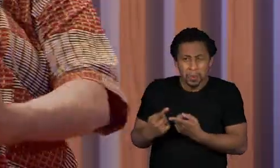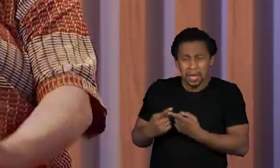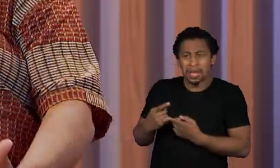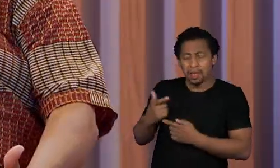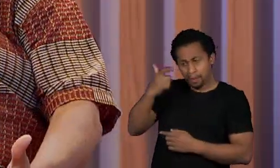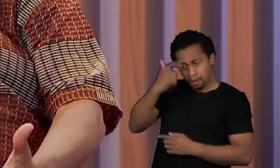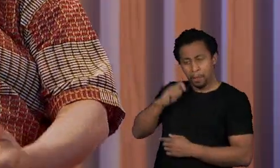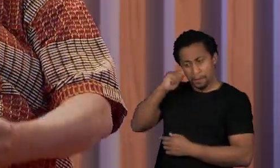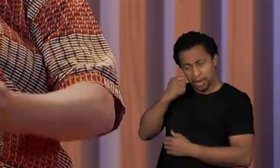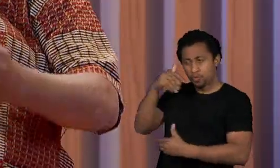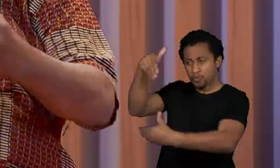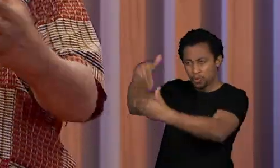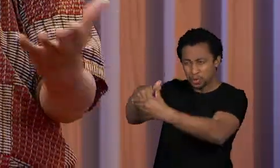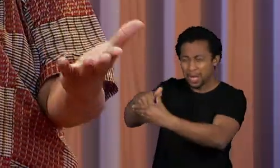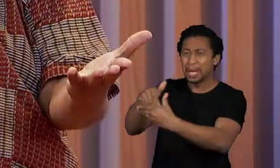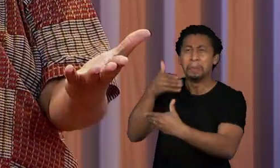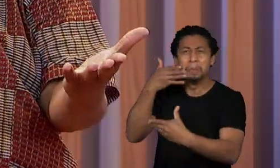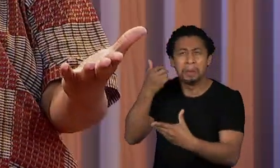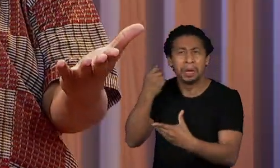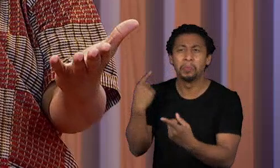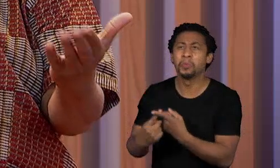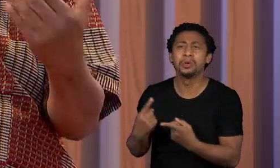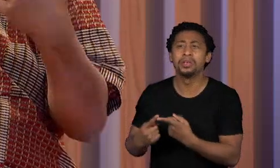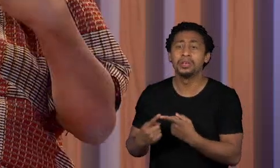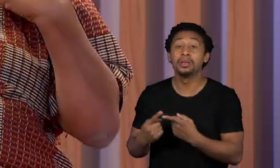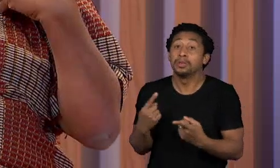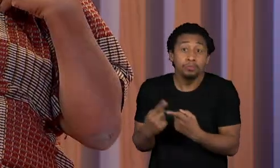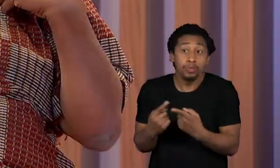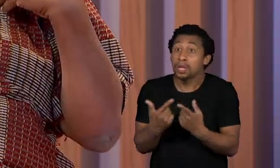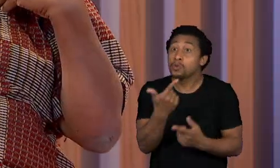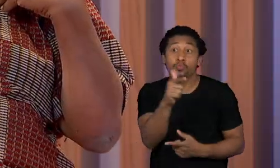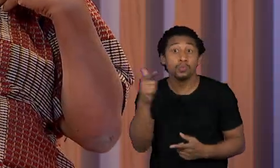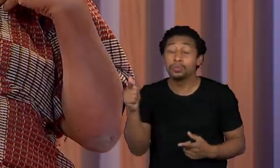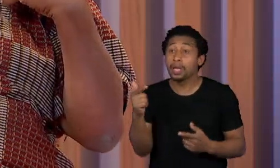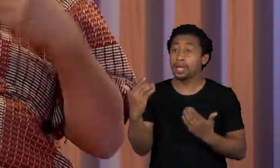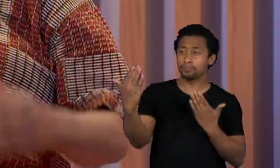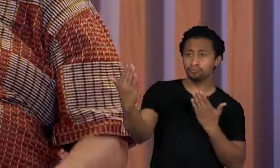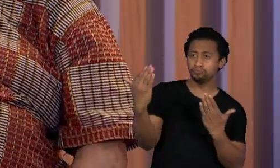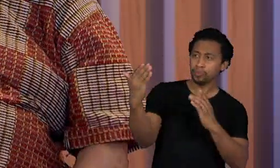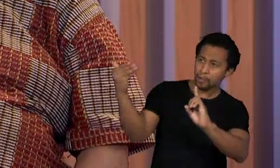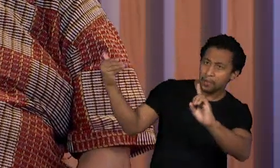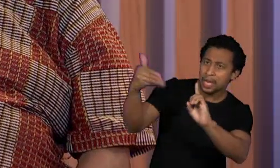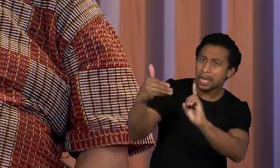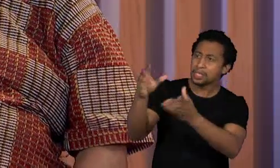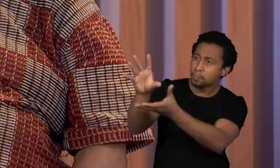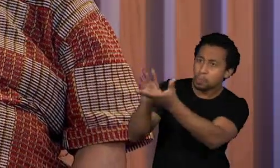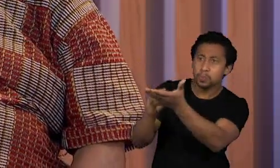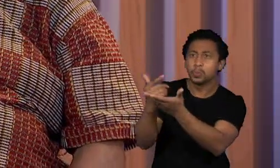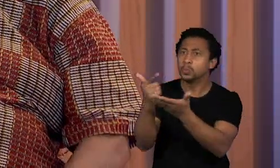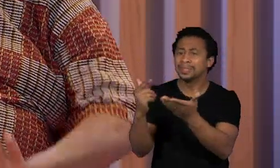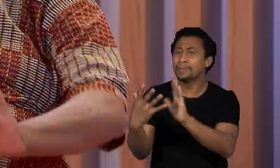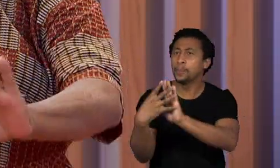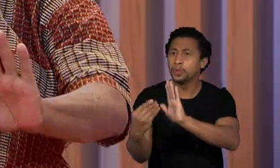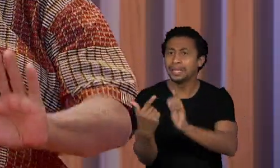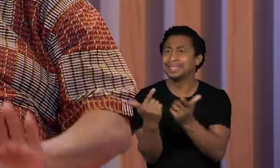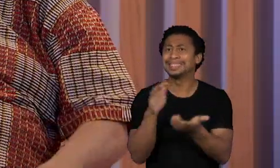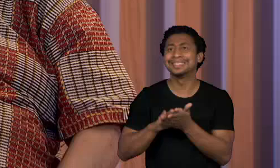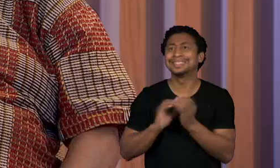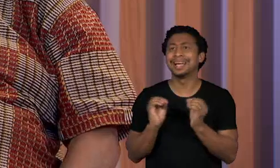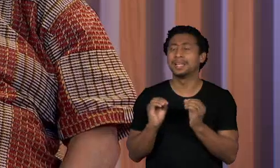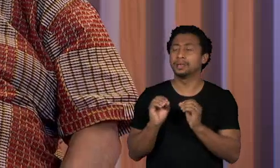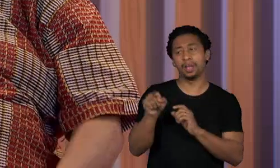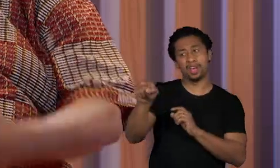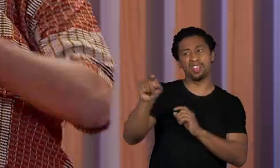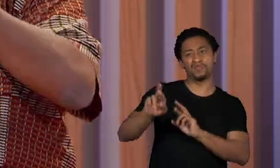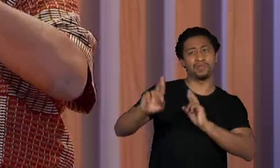em preto? Claro, a gente não se vê. A gente não se reconhece, então a gente sempre confia mais no outro, que é diferente de